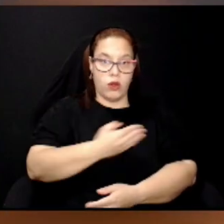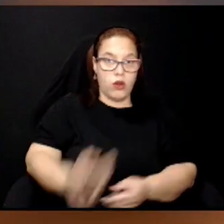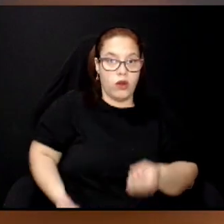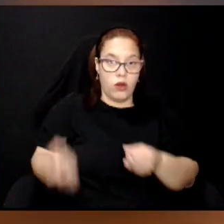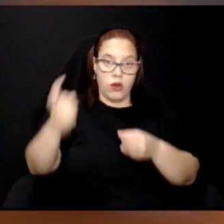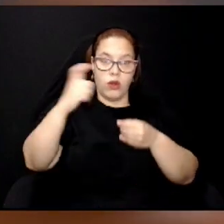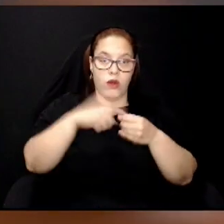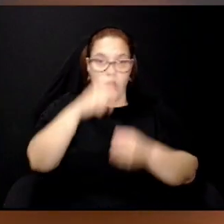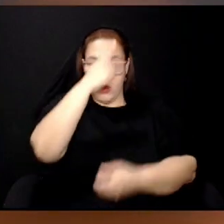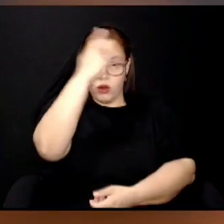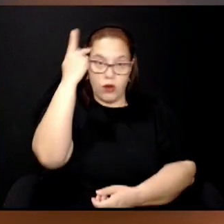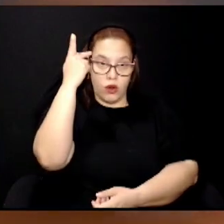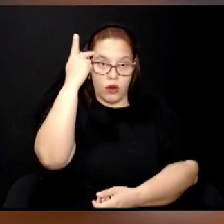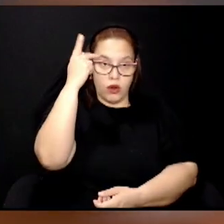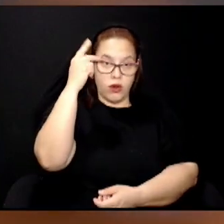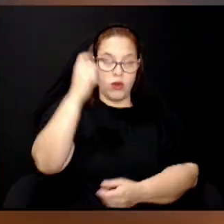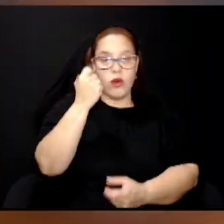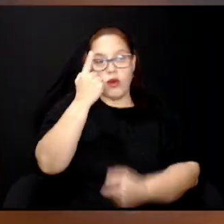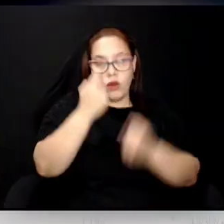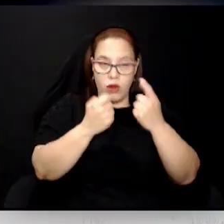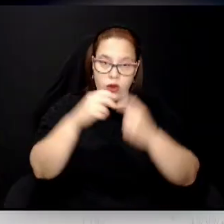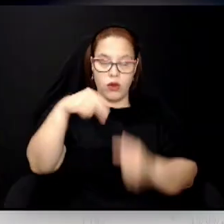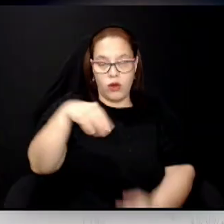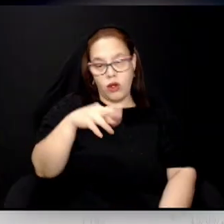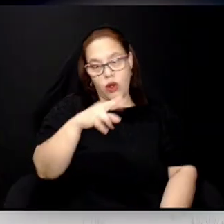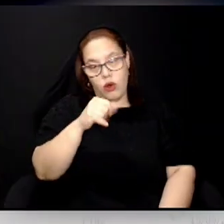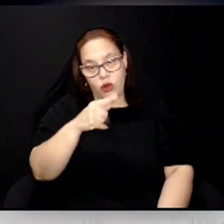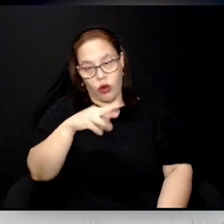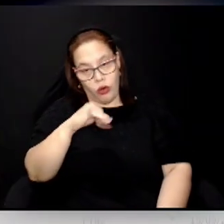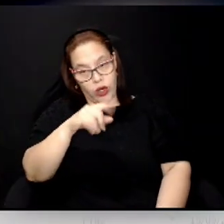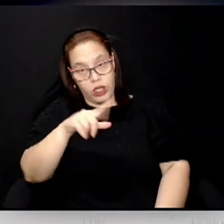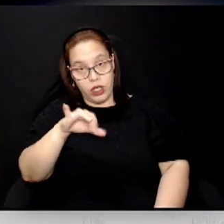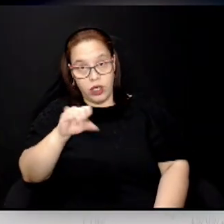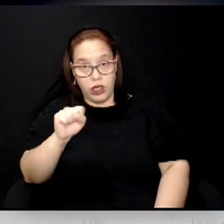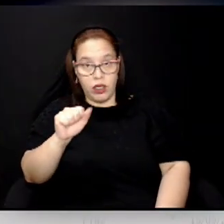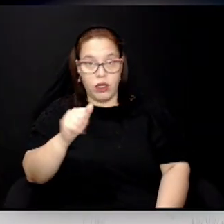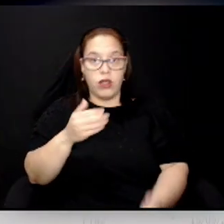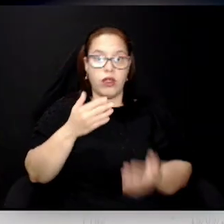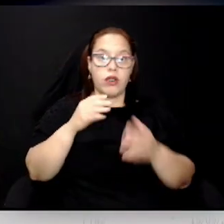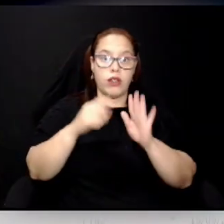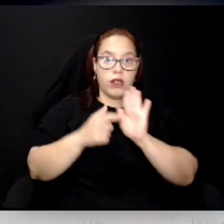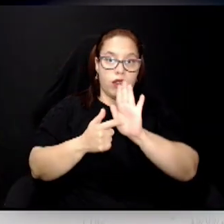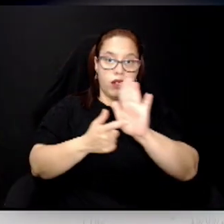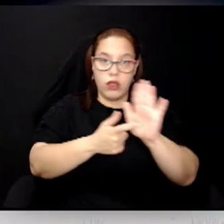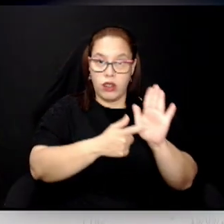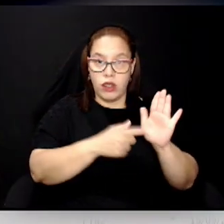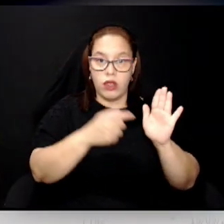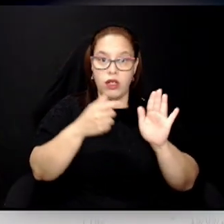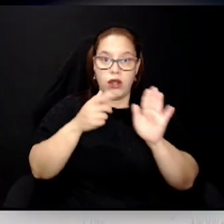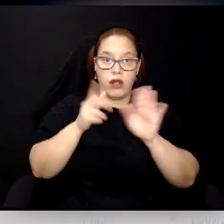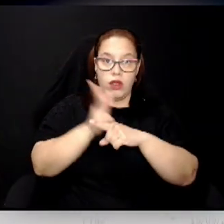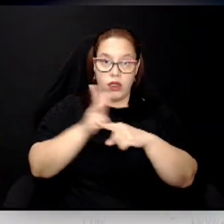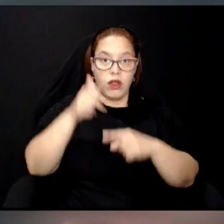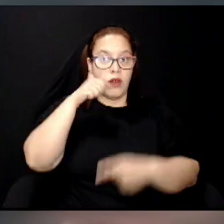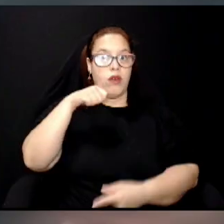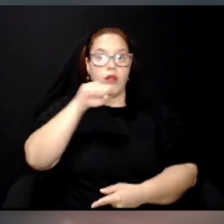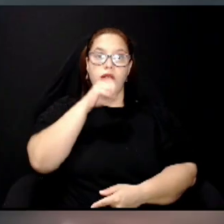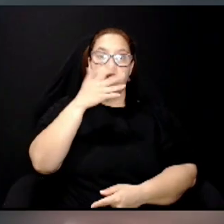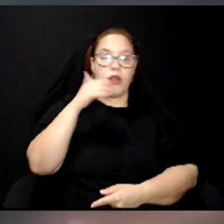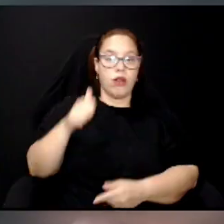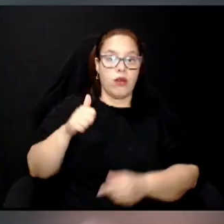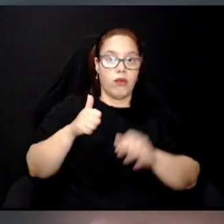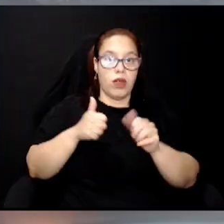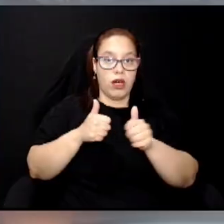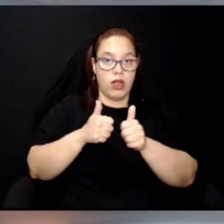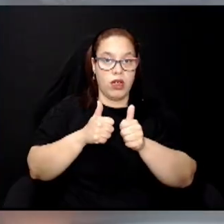pessoas com alguma das neurodivergências contou com a apresentação de vídeos de mães de crianças atípicas, além